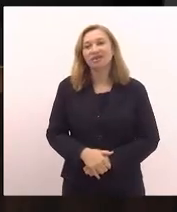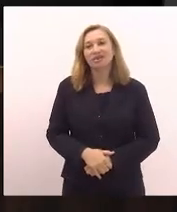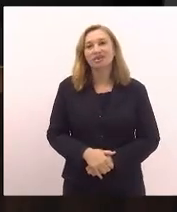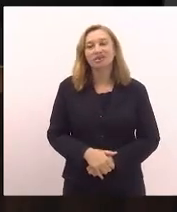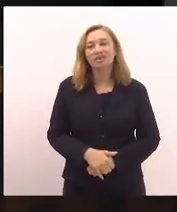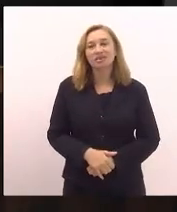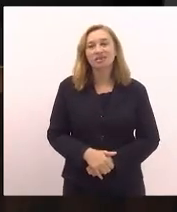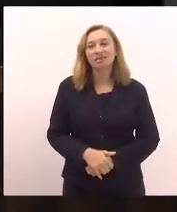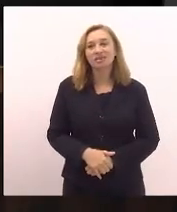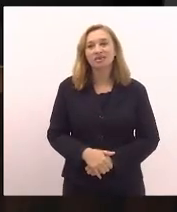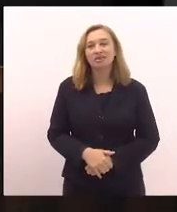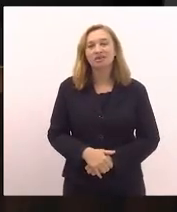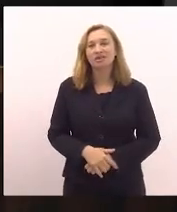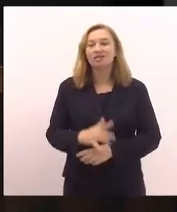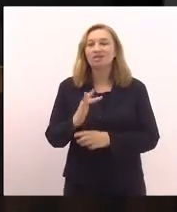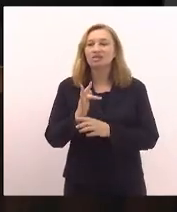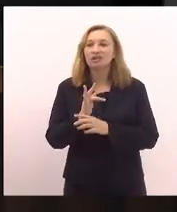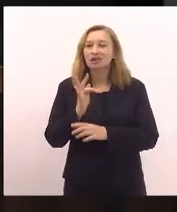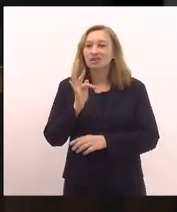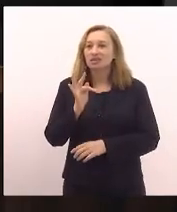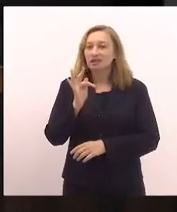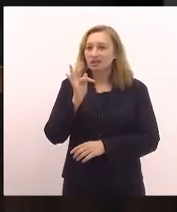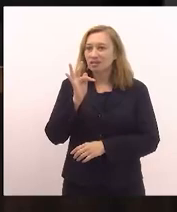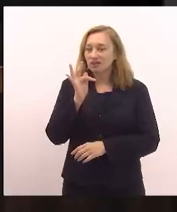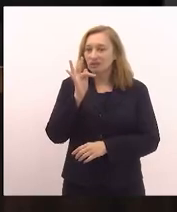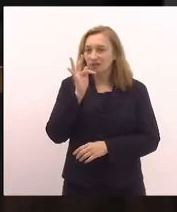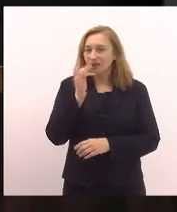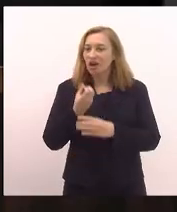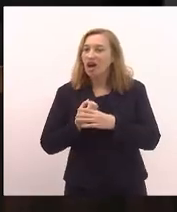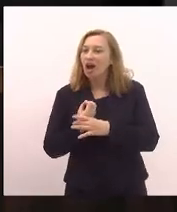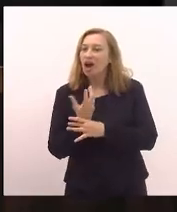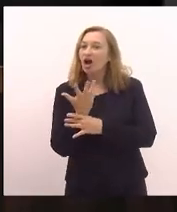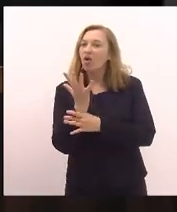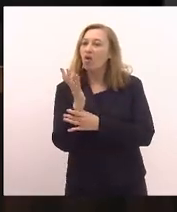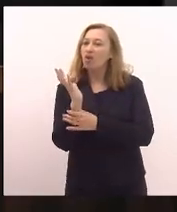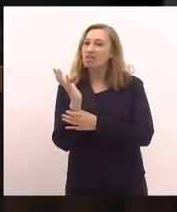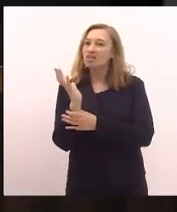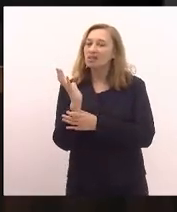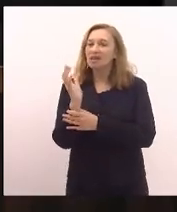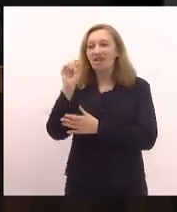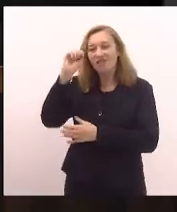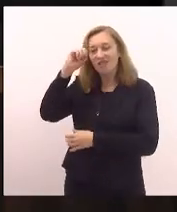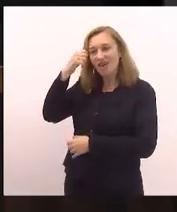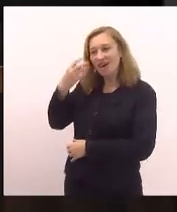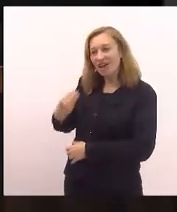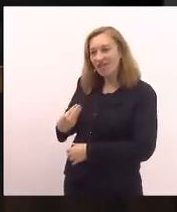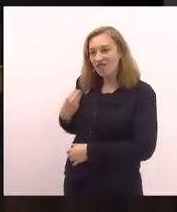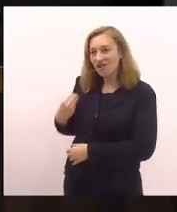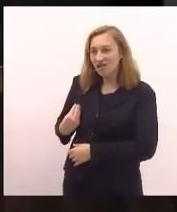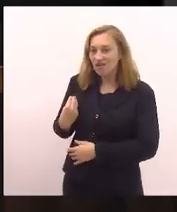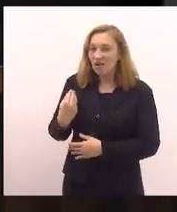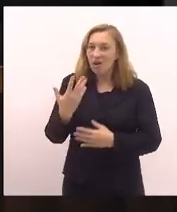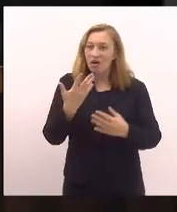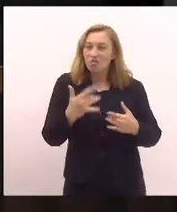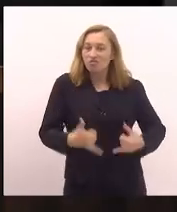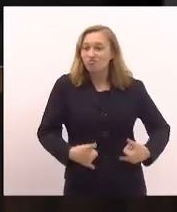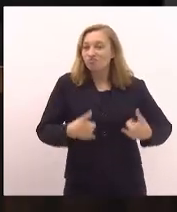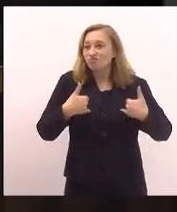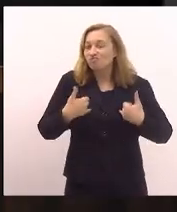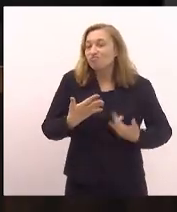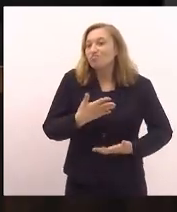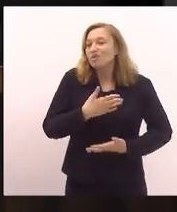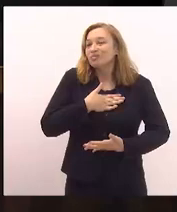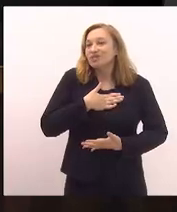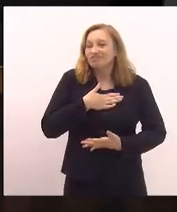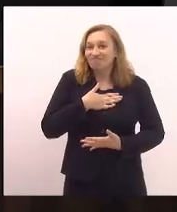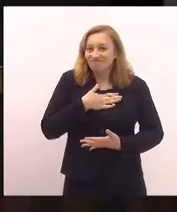E é a nossa Rosa Negra, a Rosa Negra viva. Então, assim, é uma honra para mim